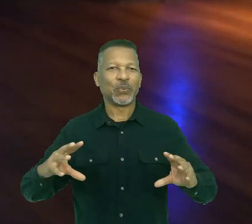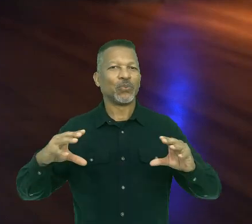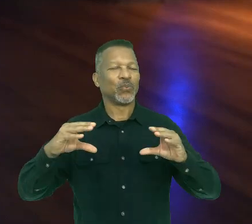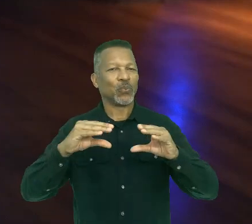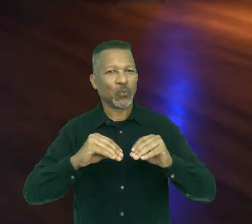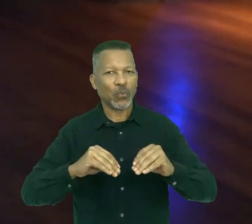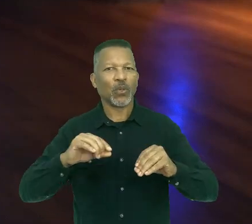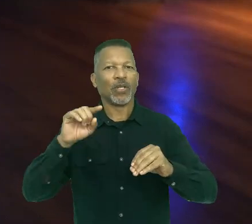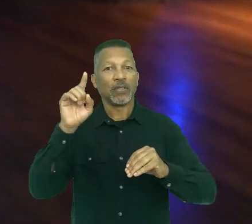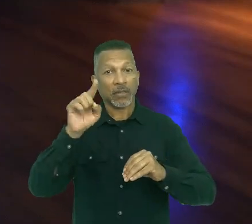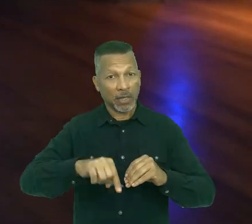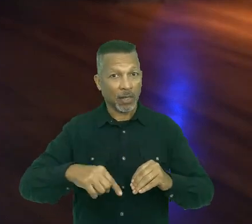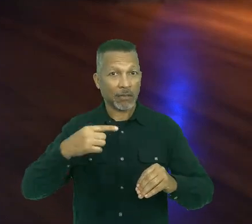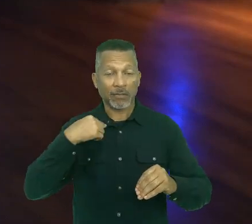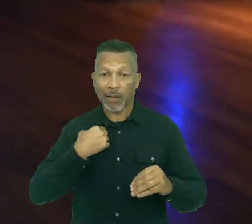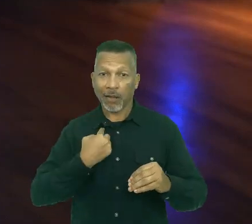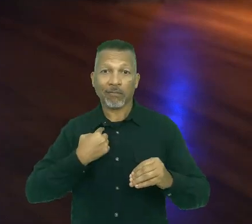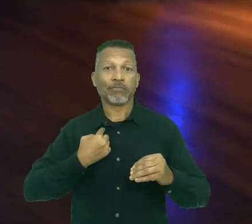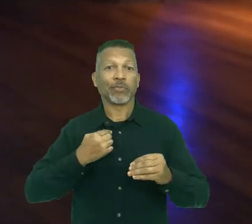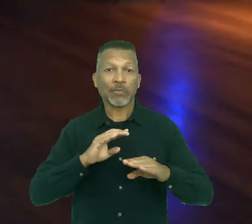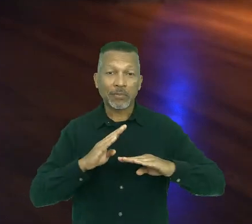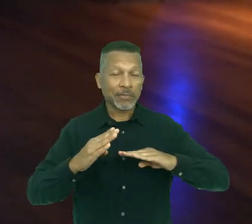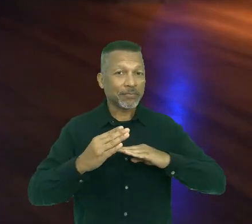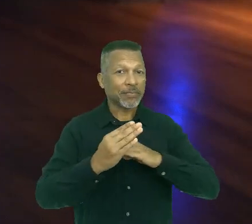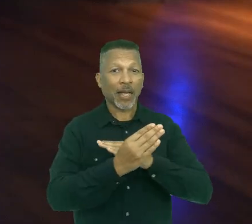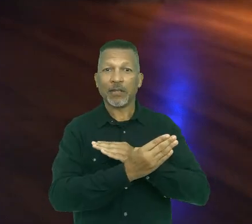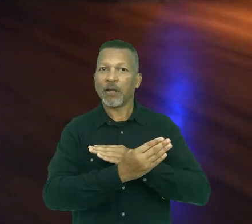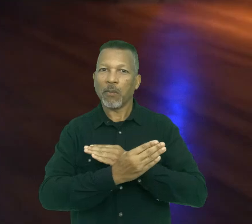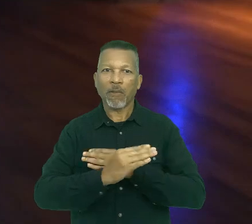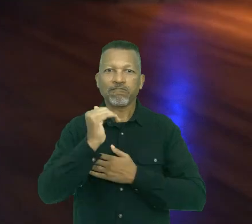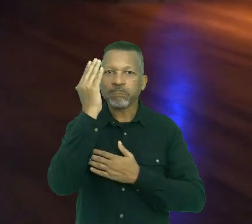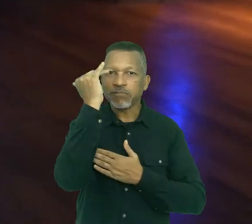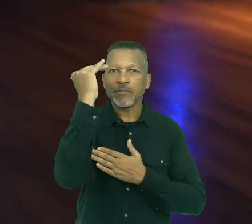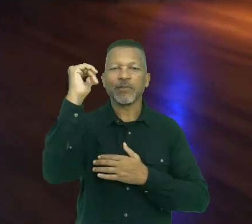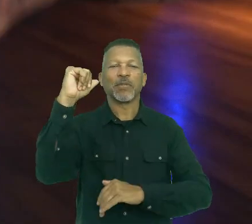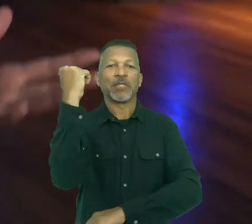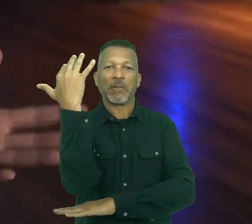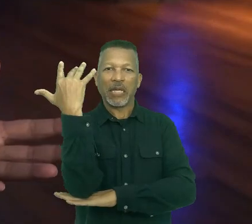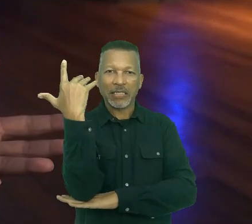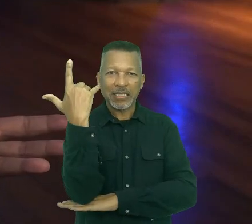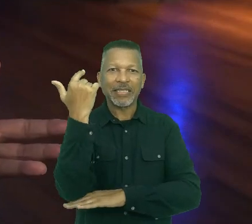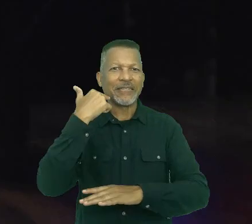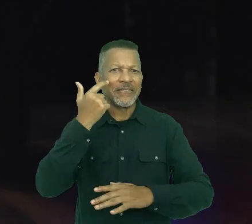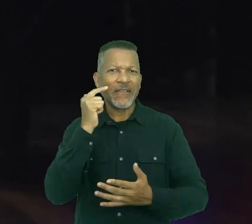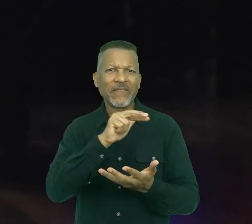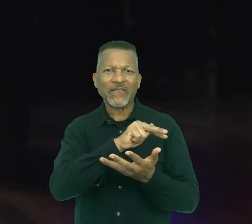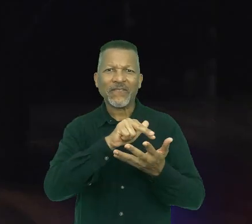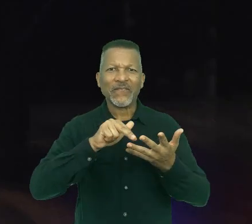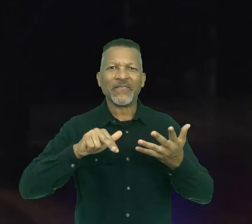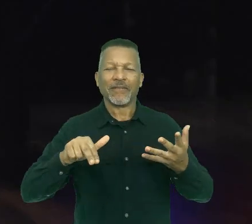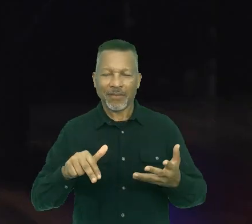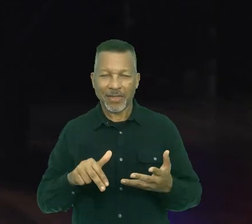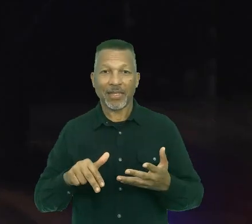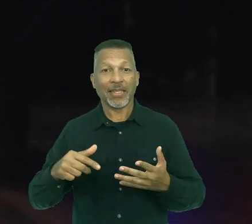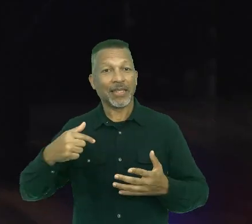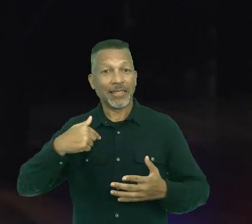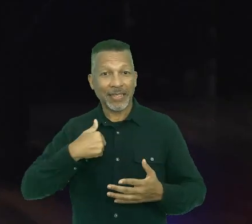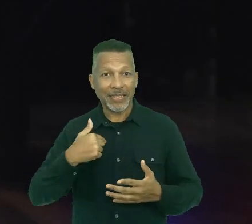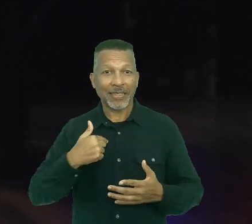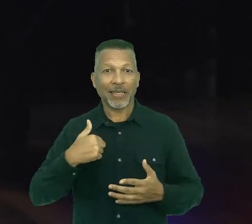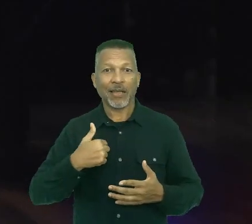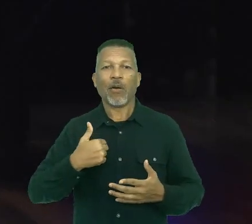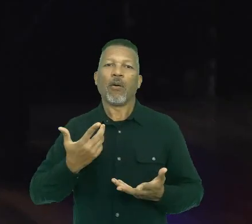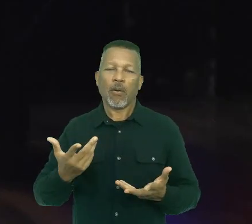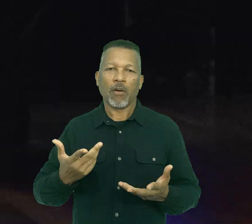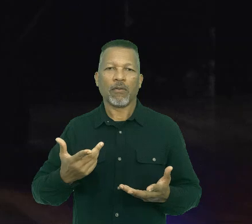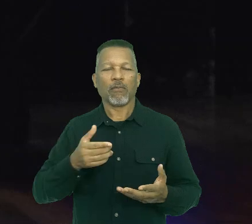ser um dos bairros mais populares de Ipatinga, de ter tantas contradições. E eu vou no Bom Jardim,